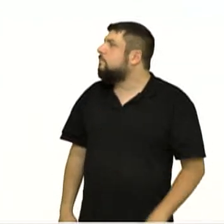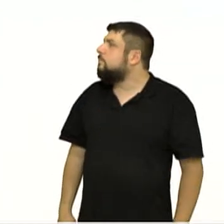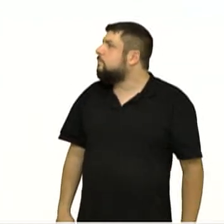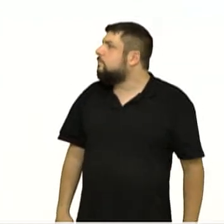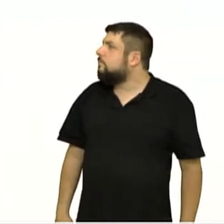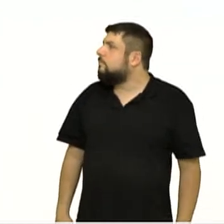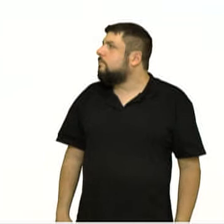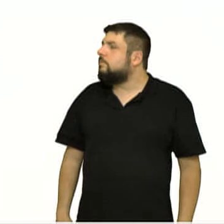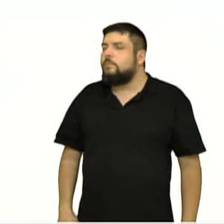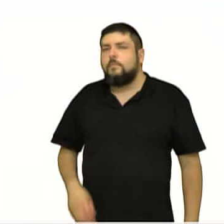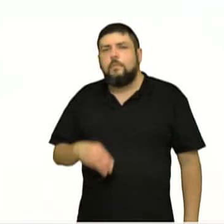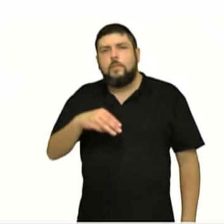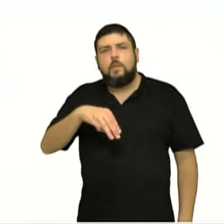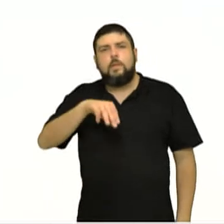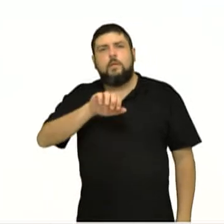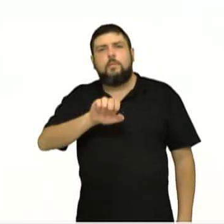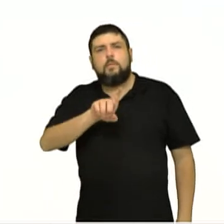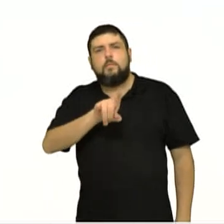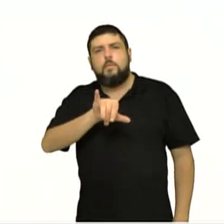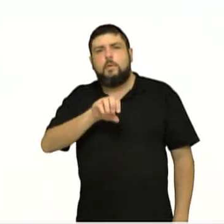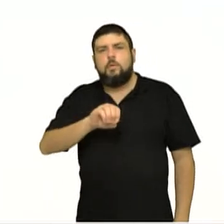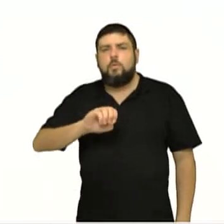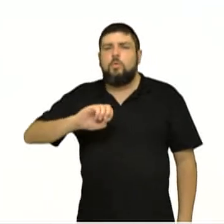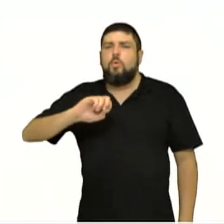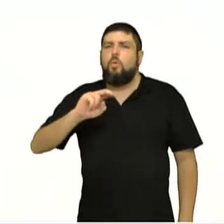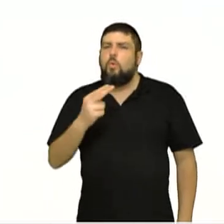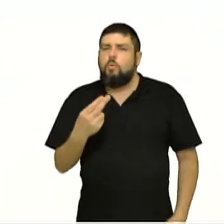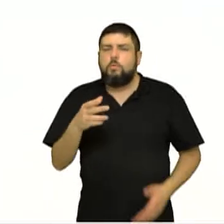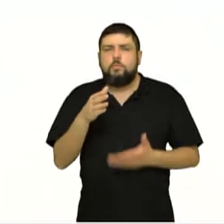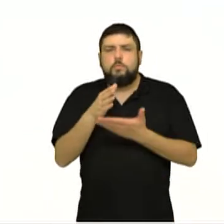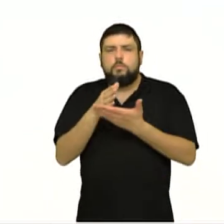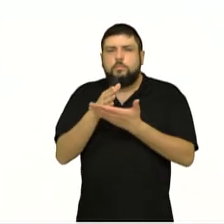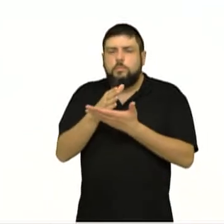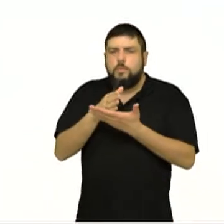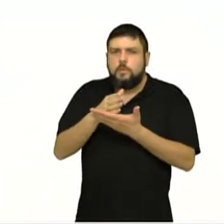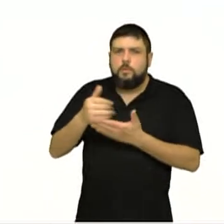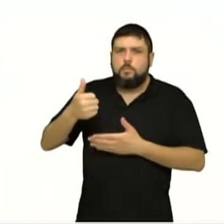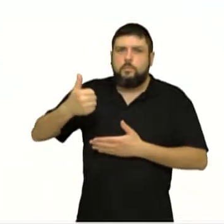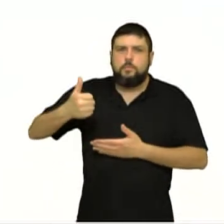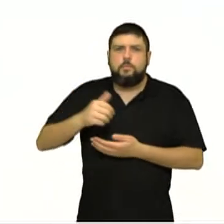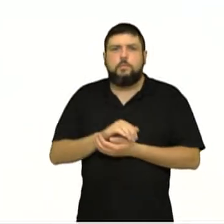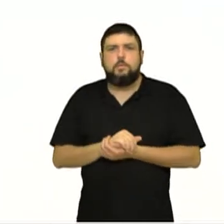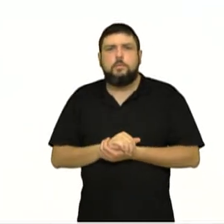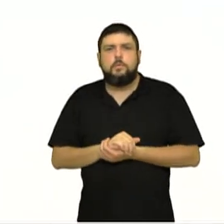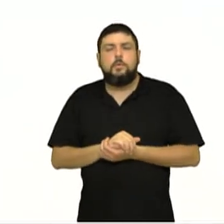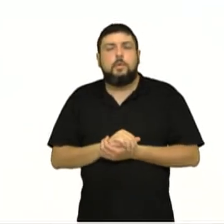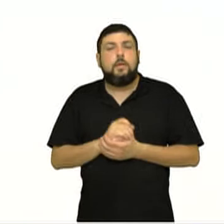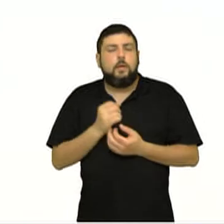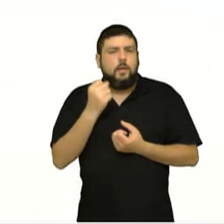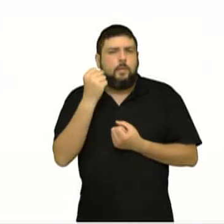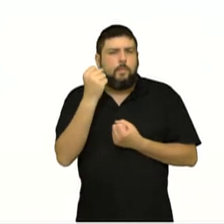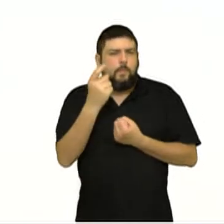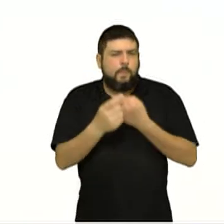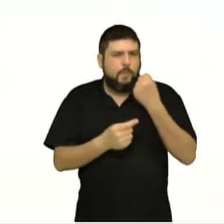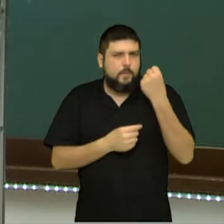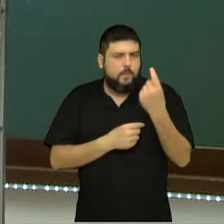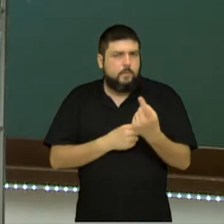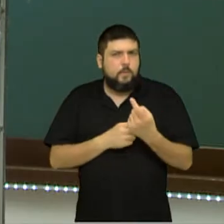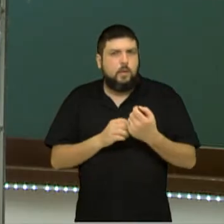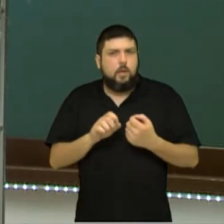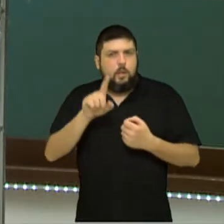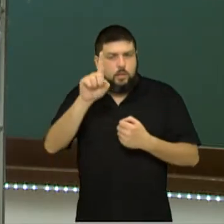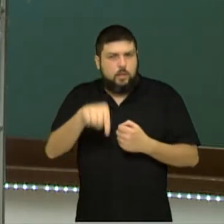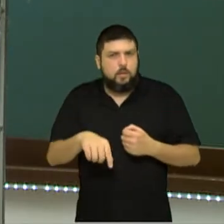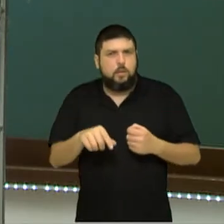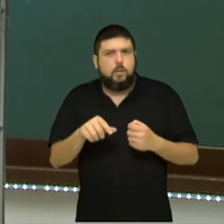vão encontrar também como meio primeiro plano. E às vezes o plano médio vocês vão encontrar definindo uma outra maneira